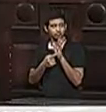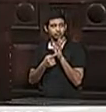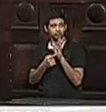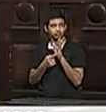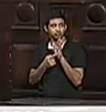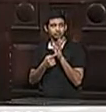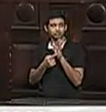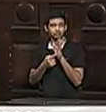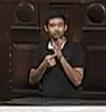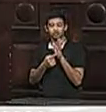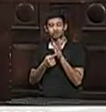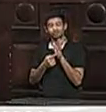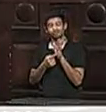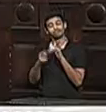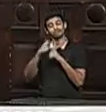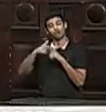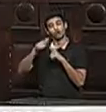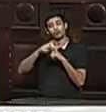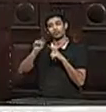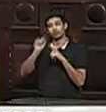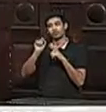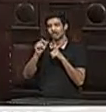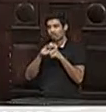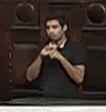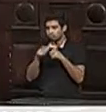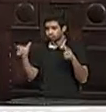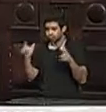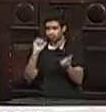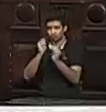o programa de massificação da prática esportiva,